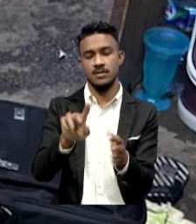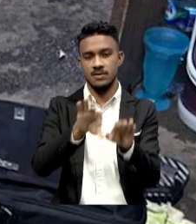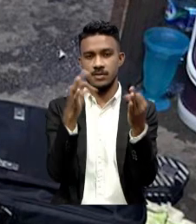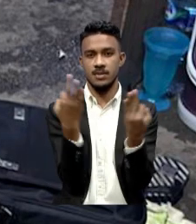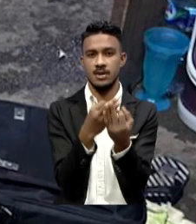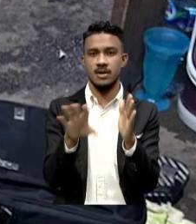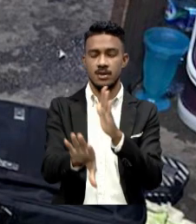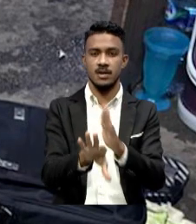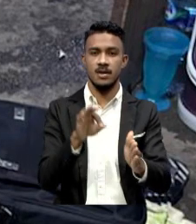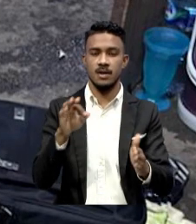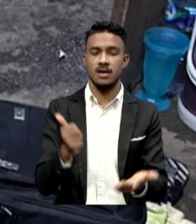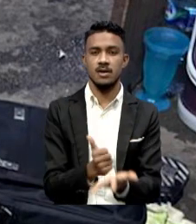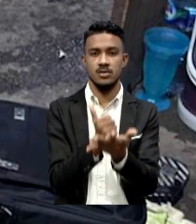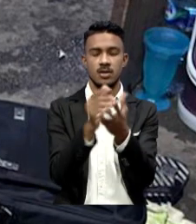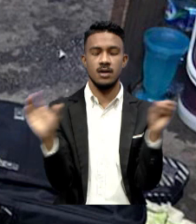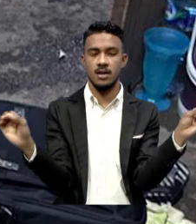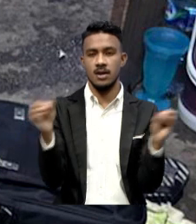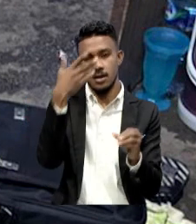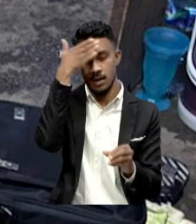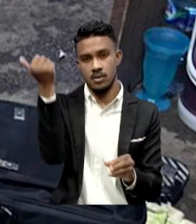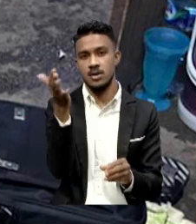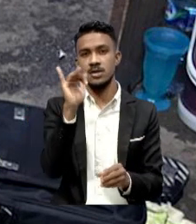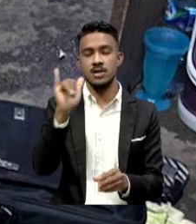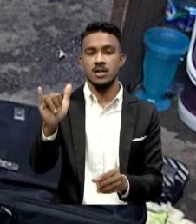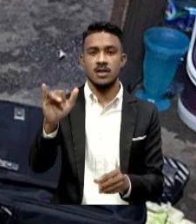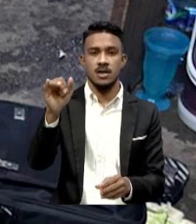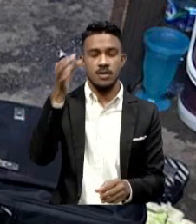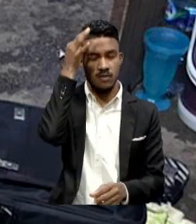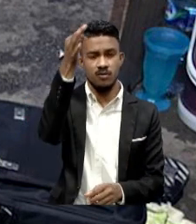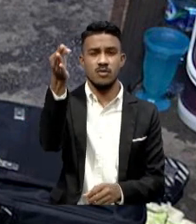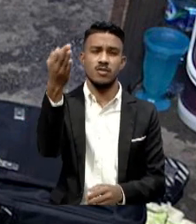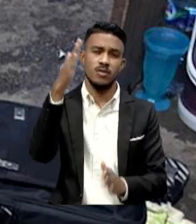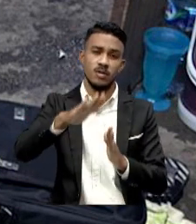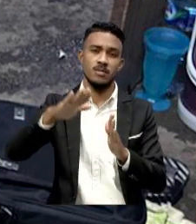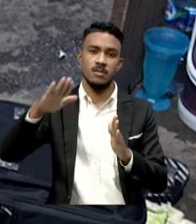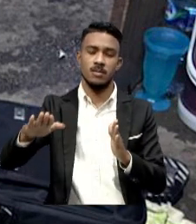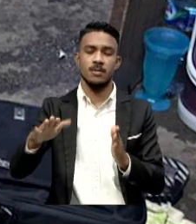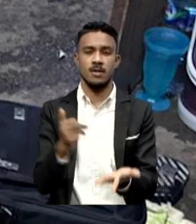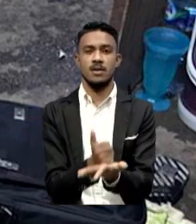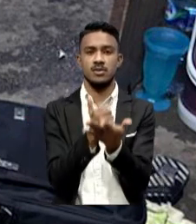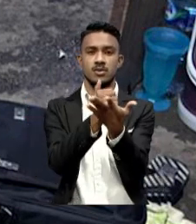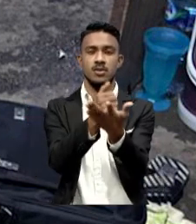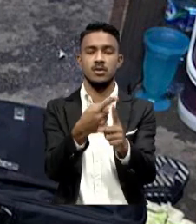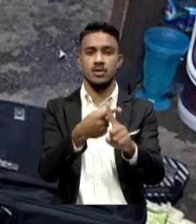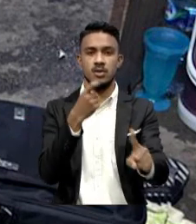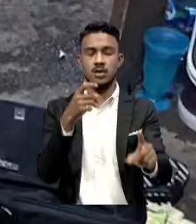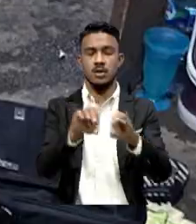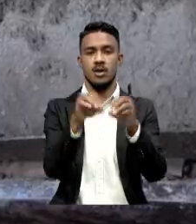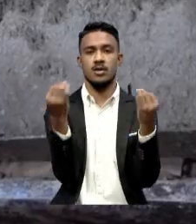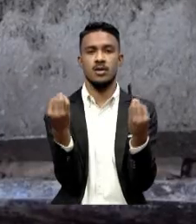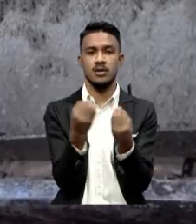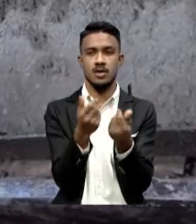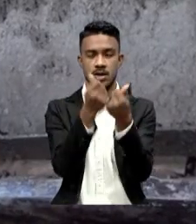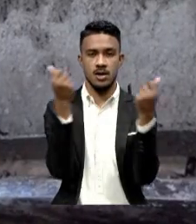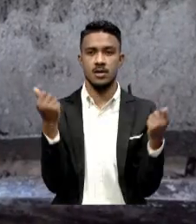ida. Nebe sira sila haluha ia sira nia zeração ba zeração. Sira hetan tulum, husi organização,